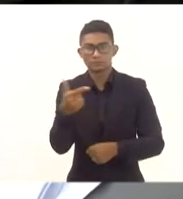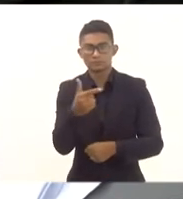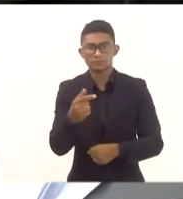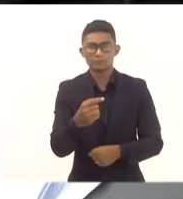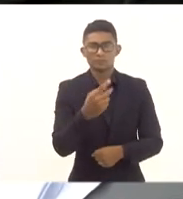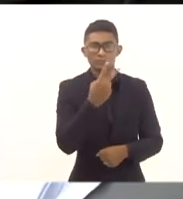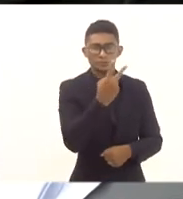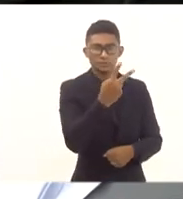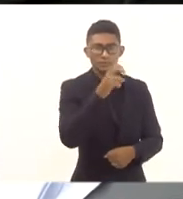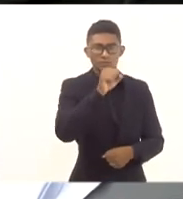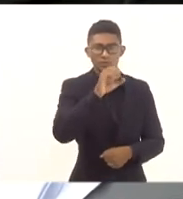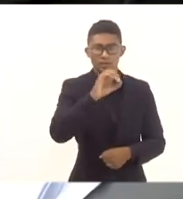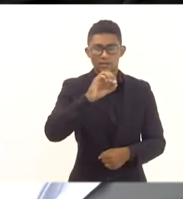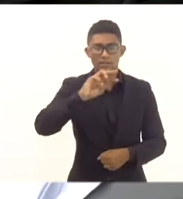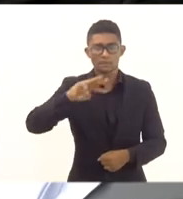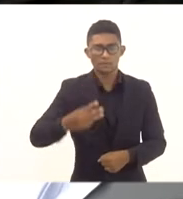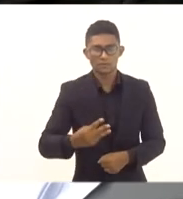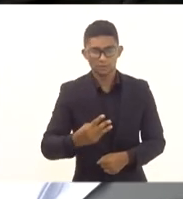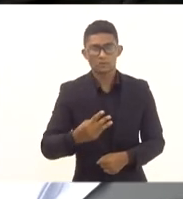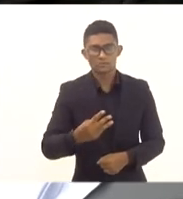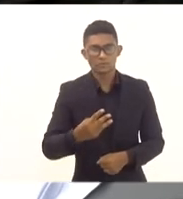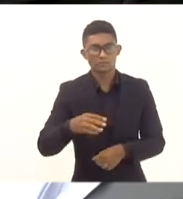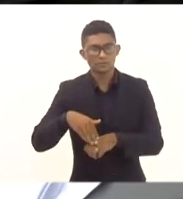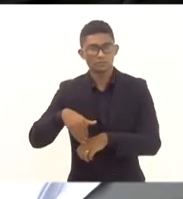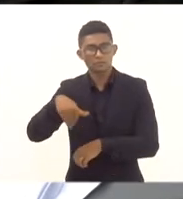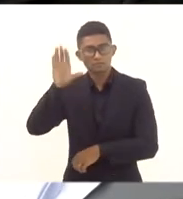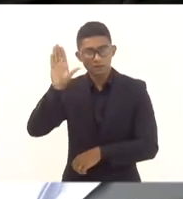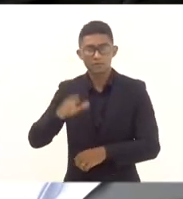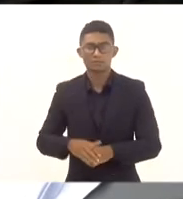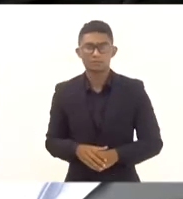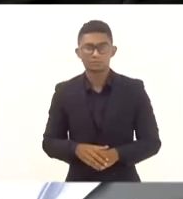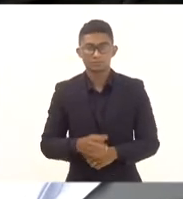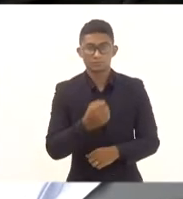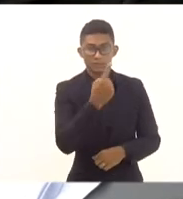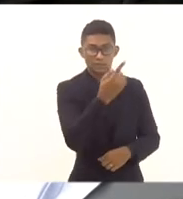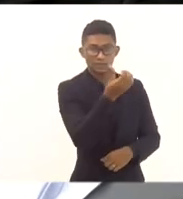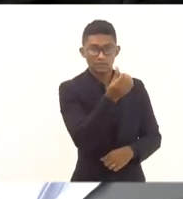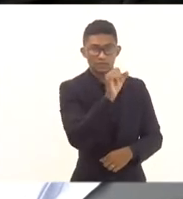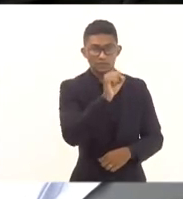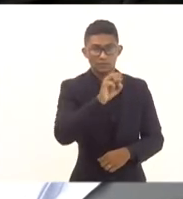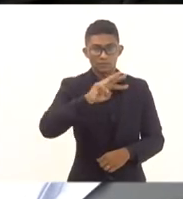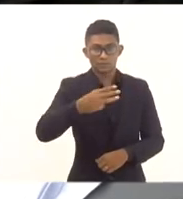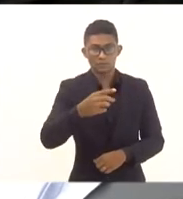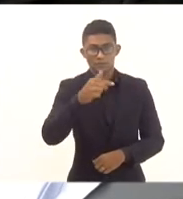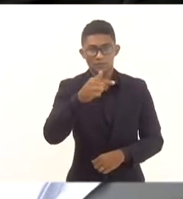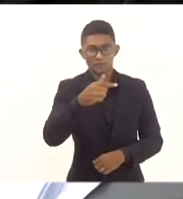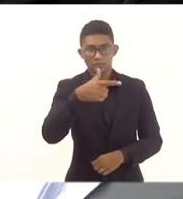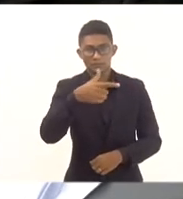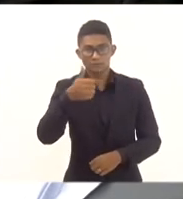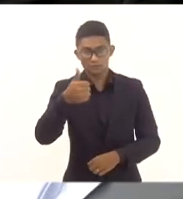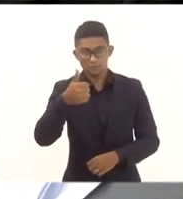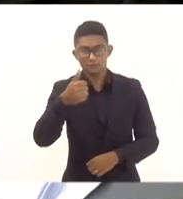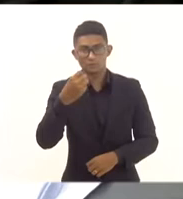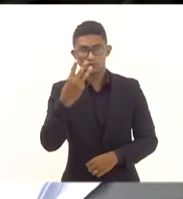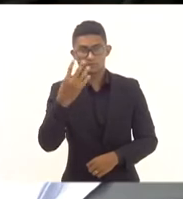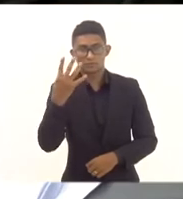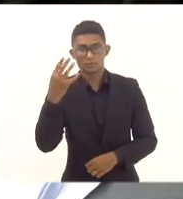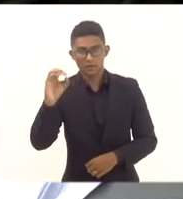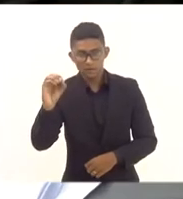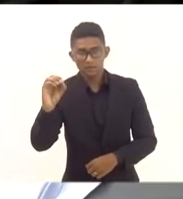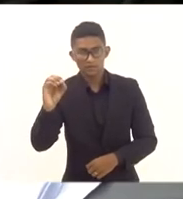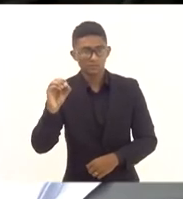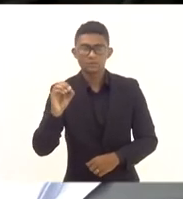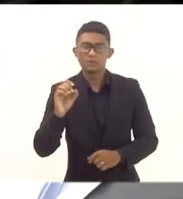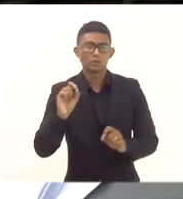140 1970 sendo 168 milhões 721 340